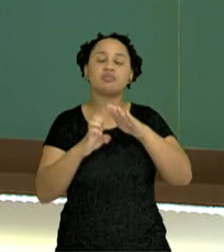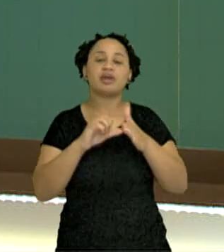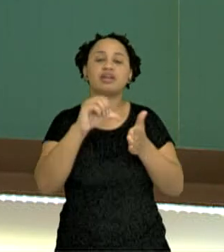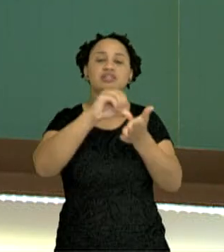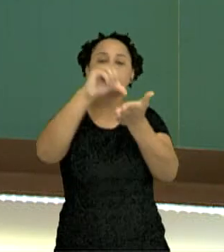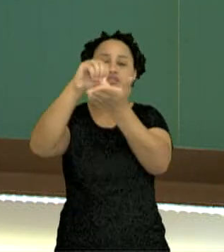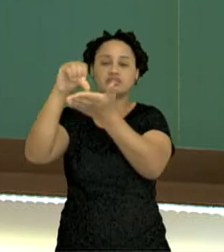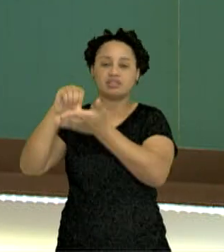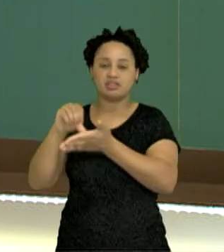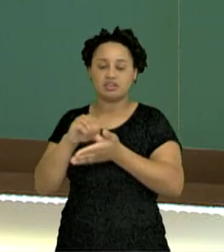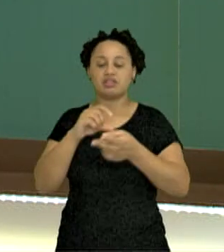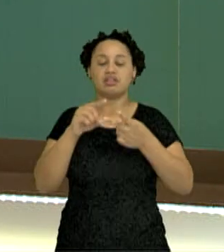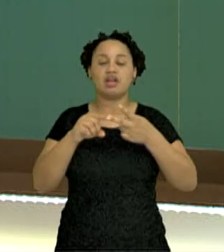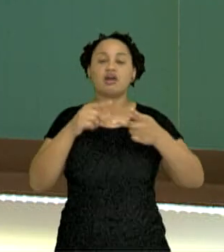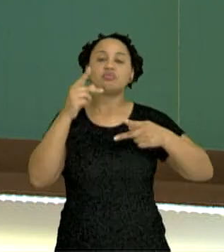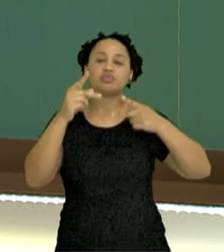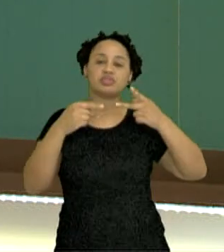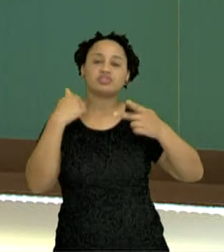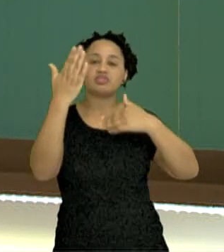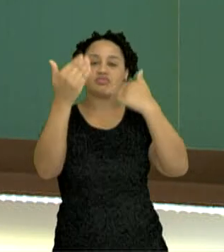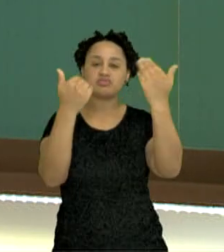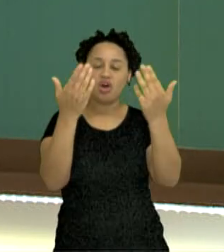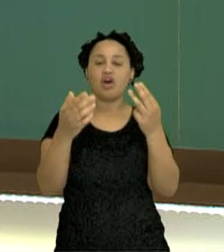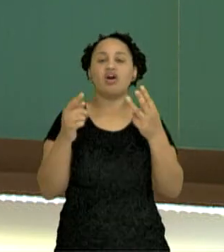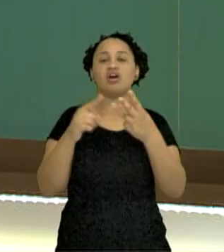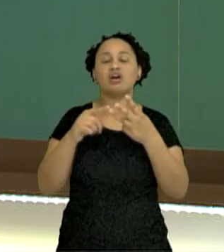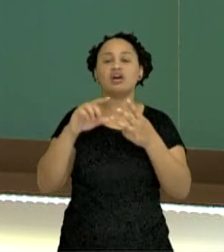a política externa,